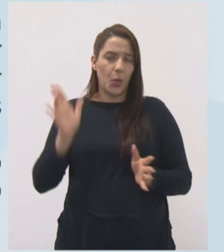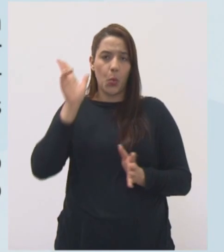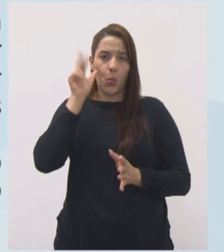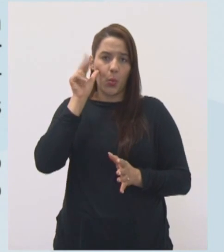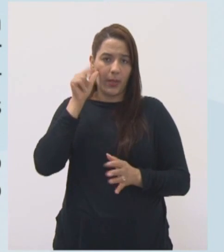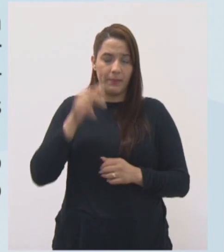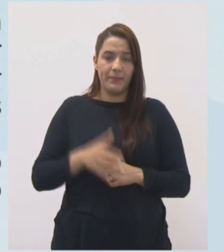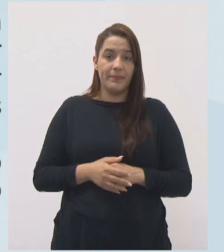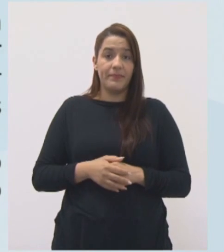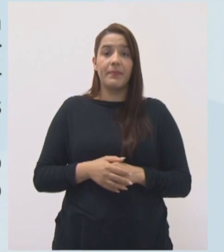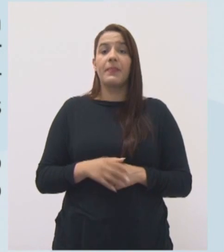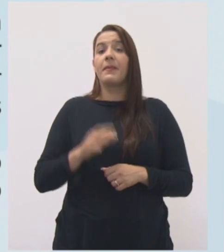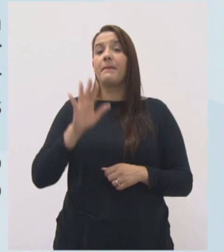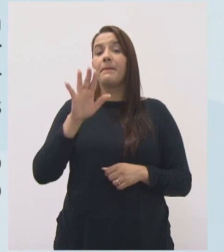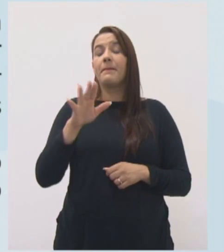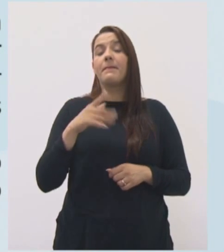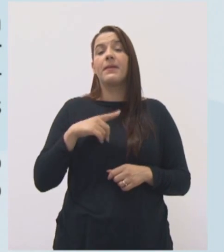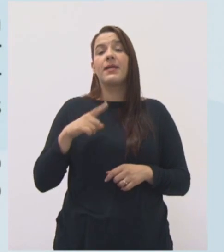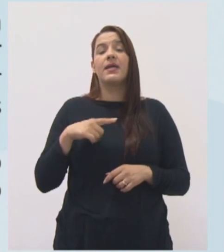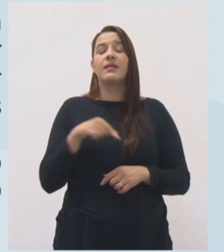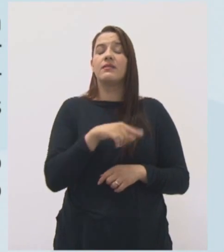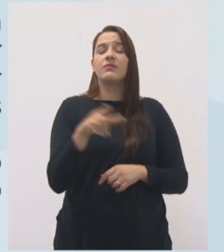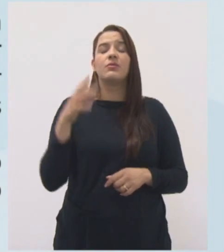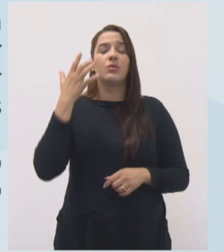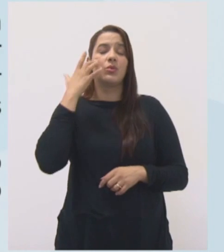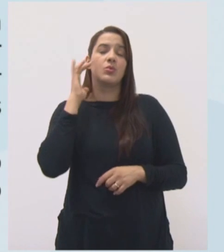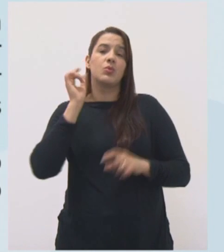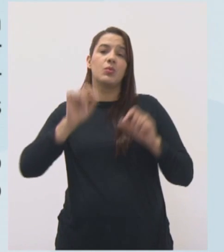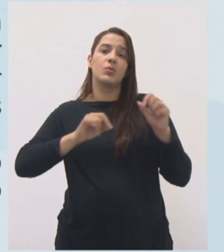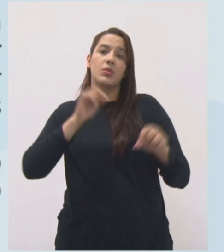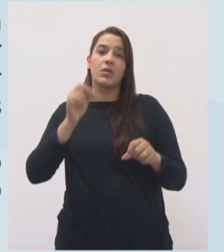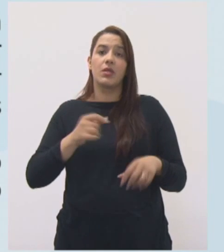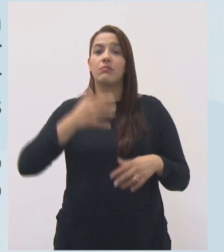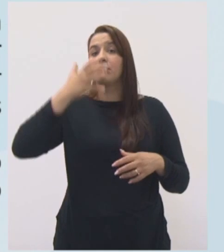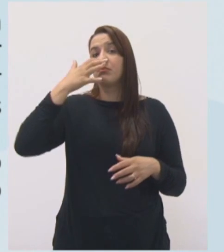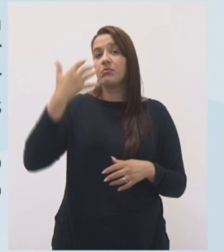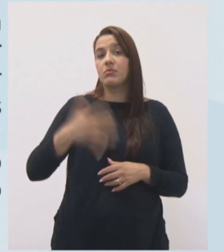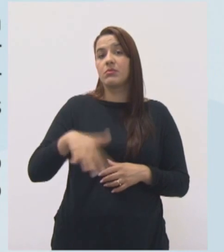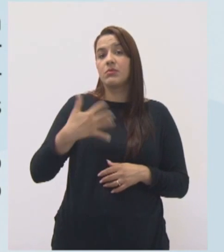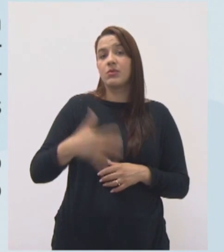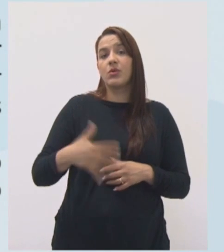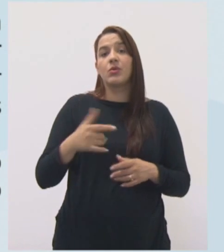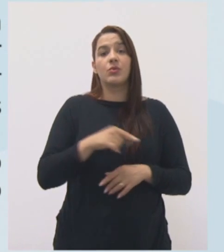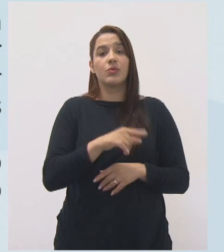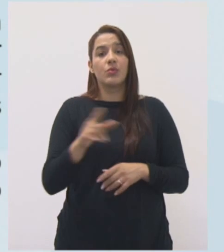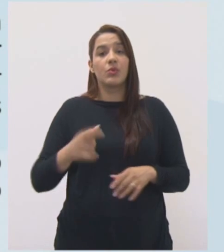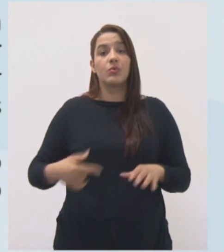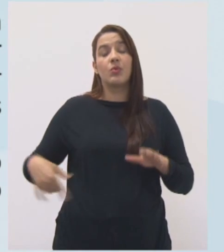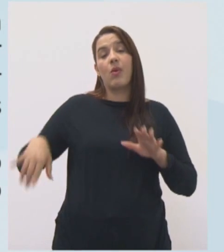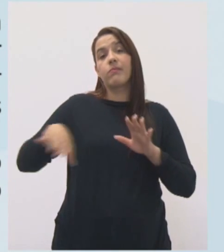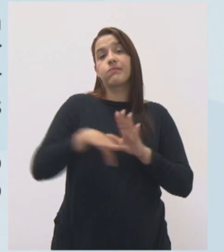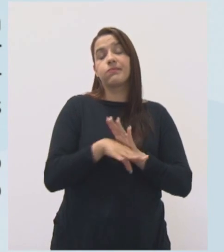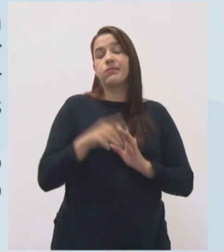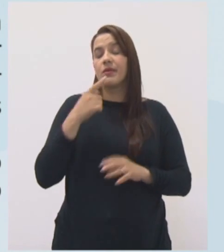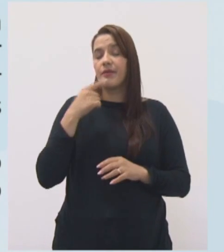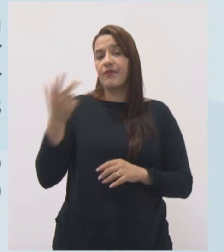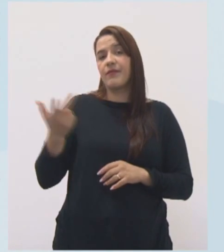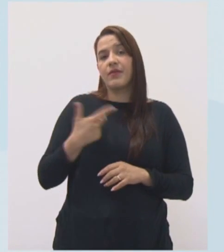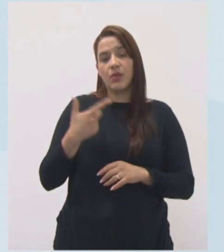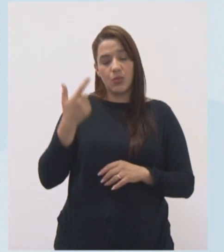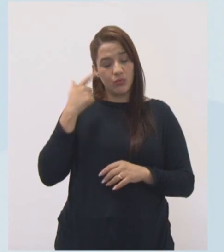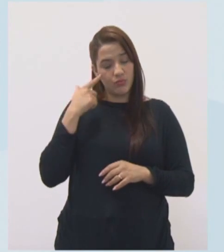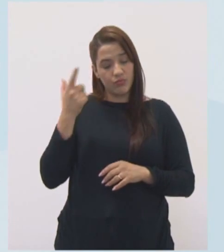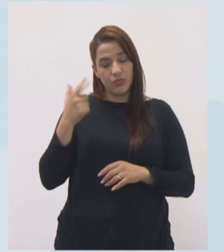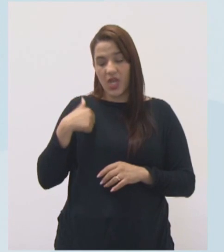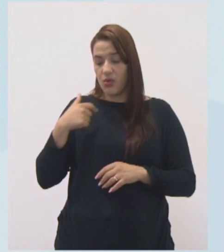extraordinário nisso. Alice não achou verdadeiramente notável, nem mesmo quando o coelho branco disse para si